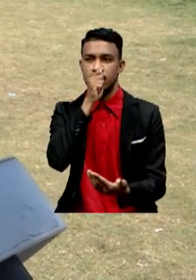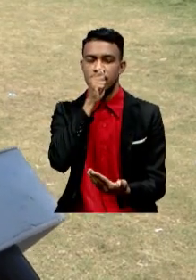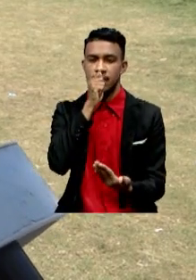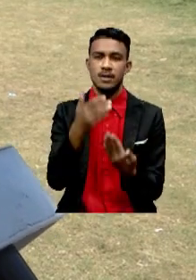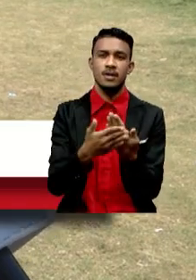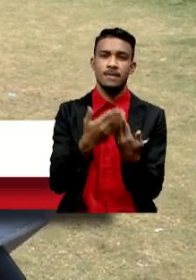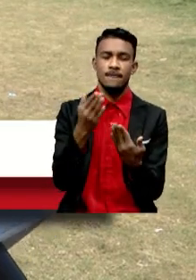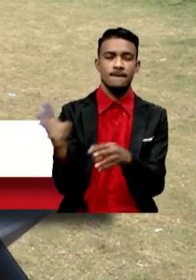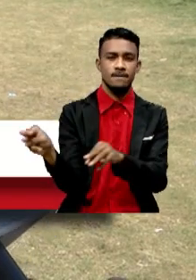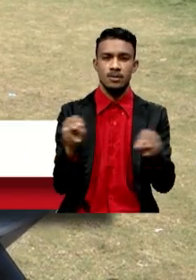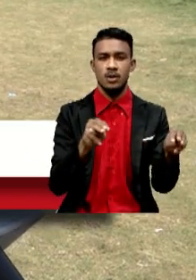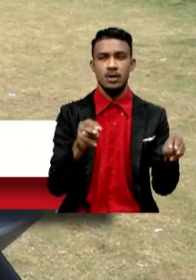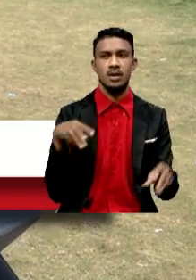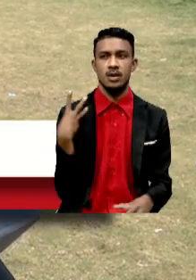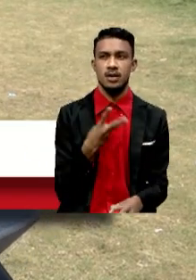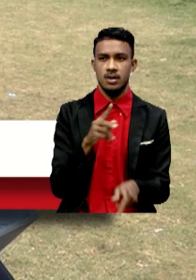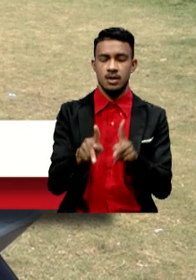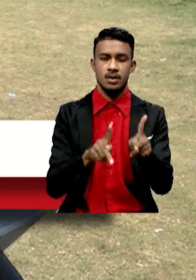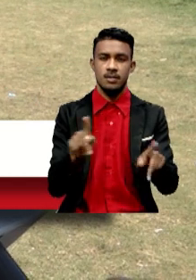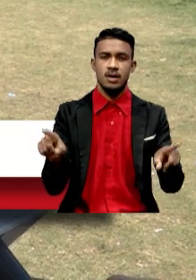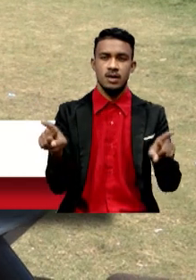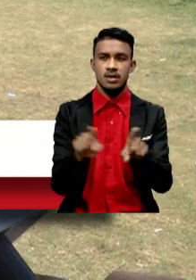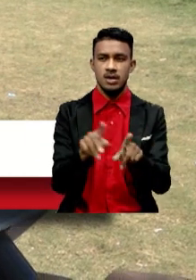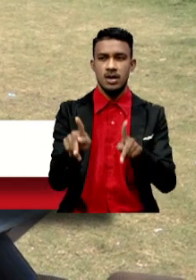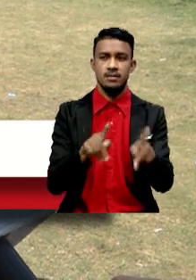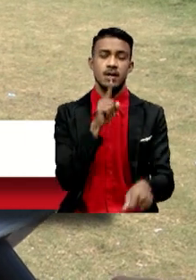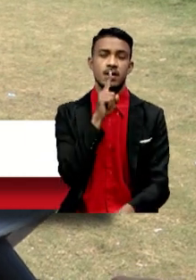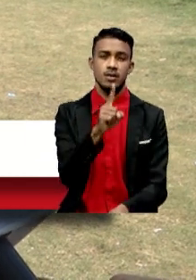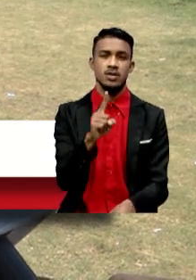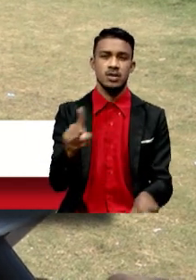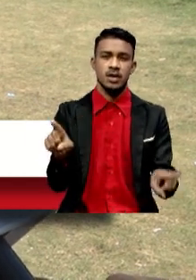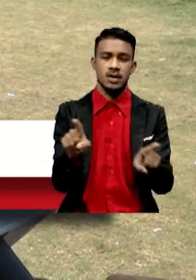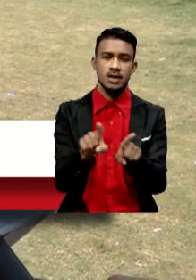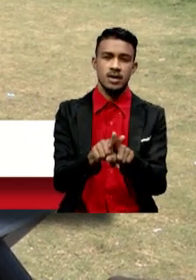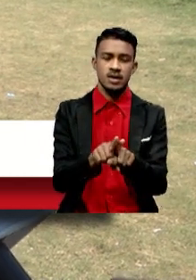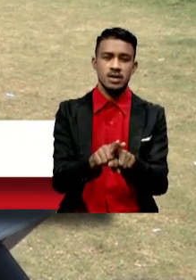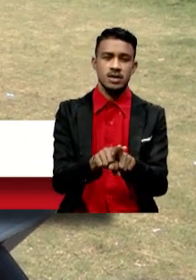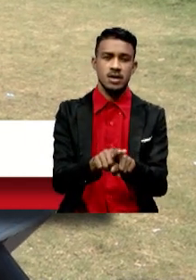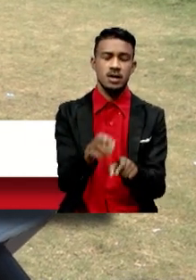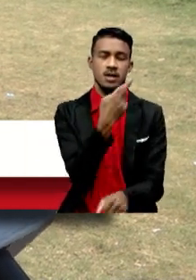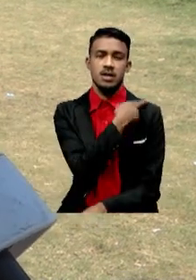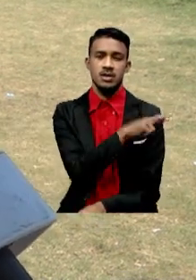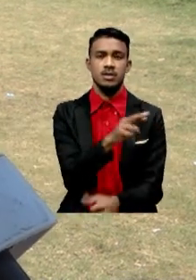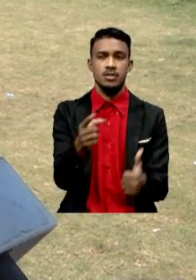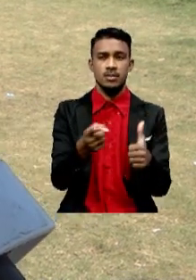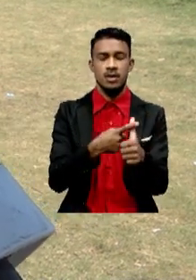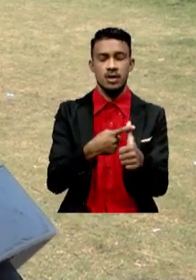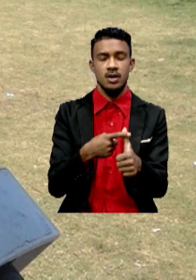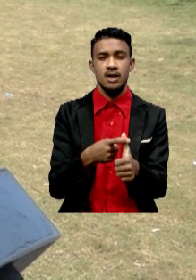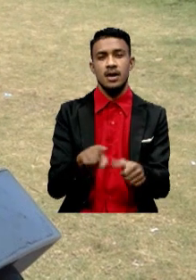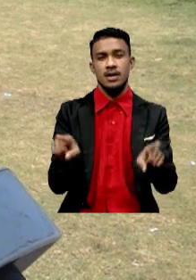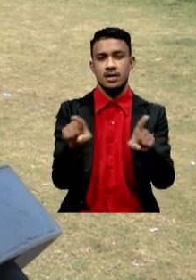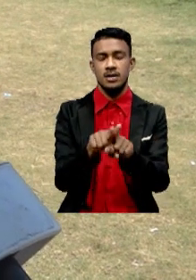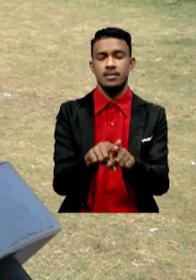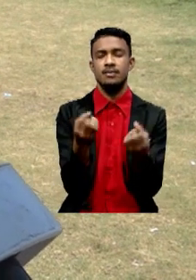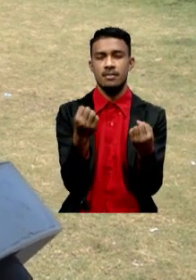transforma a sociedade de Takarak Bele sai, sociedade de los valores culturais sócio-cristão primeiro, também a fé católica, nene, dela